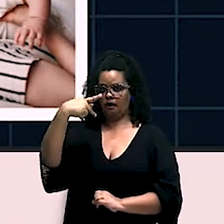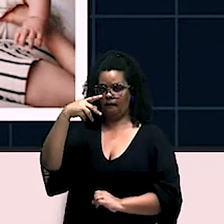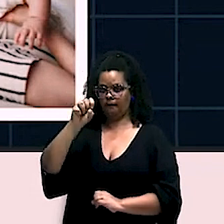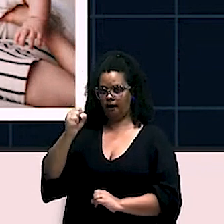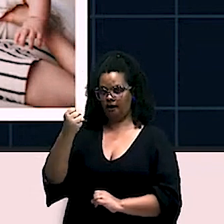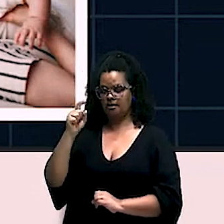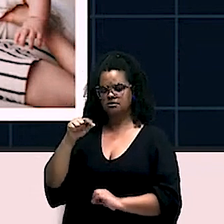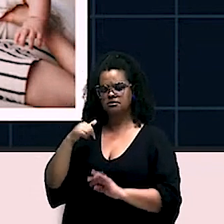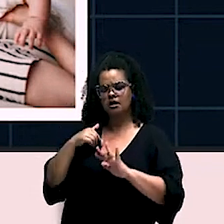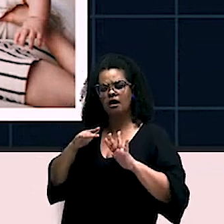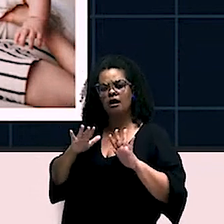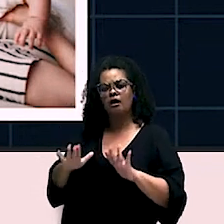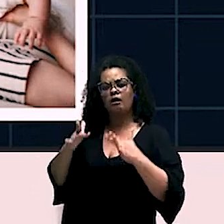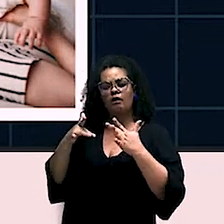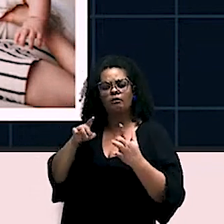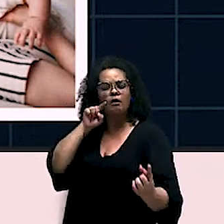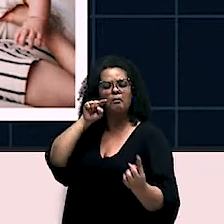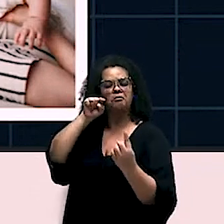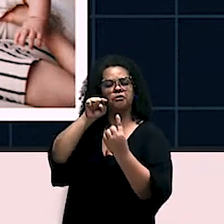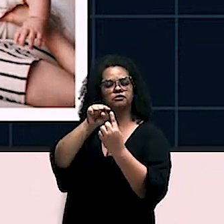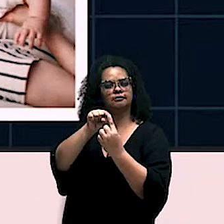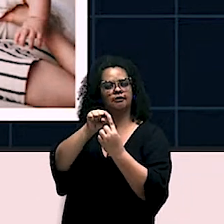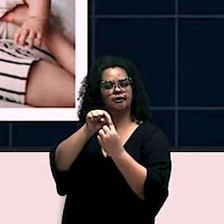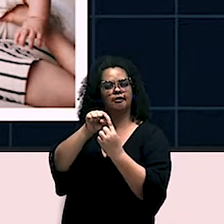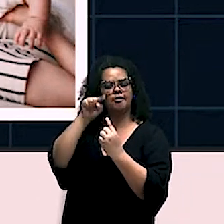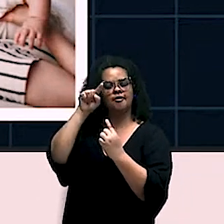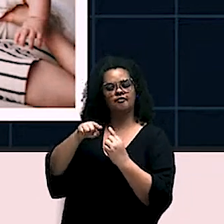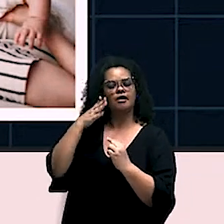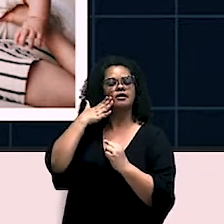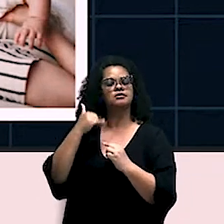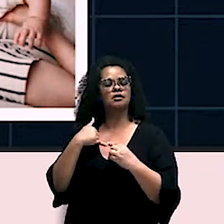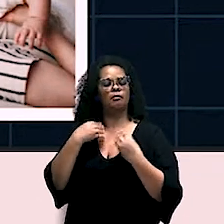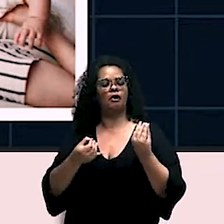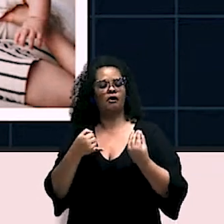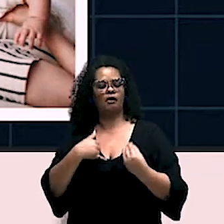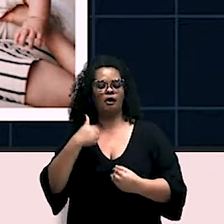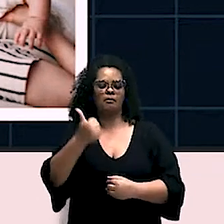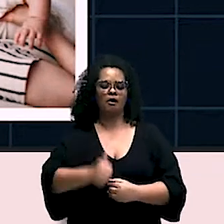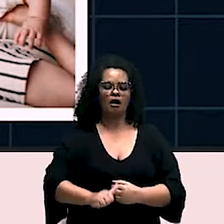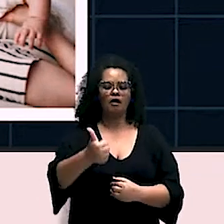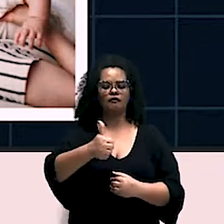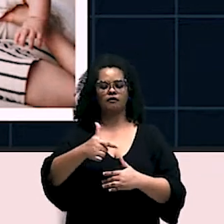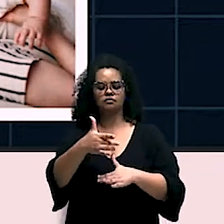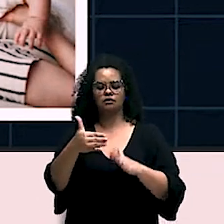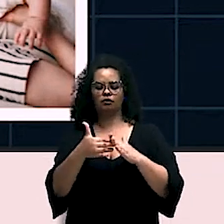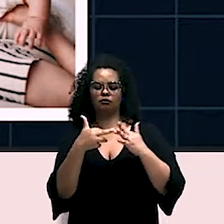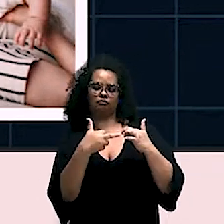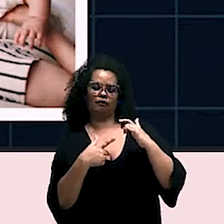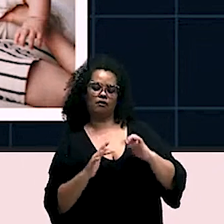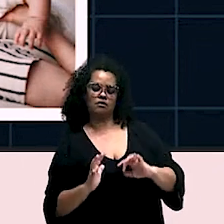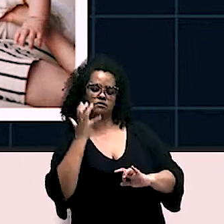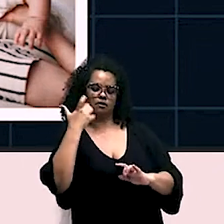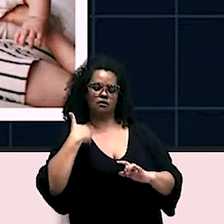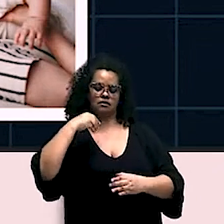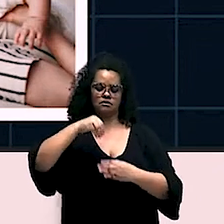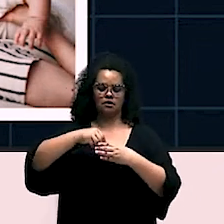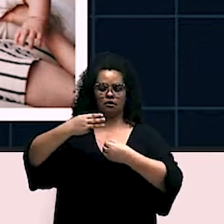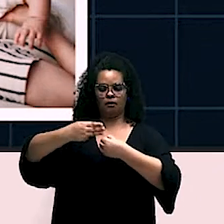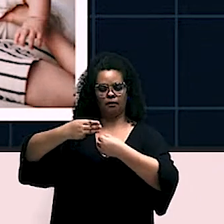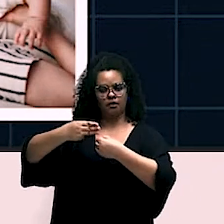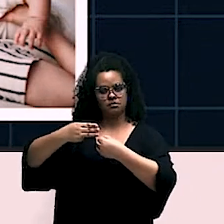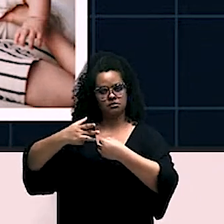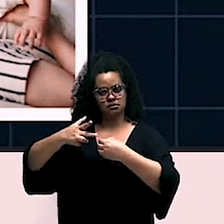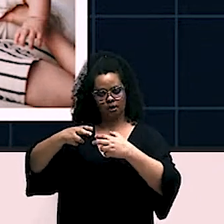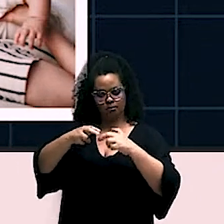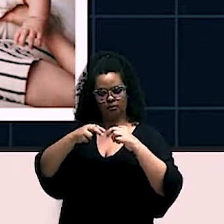ordenada? Avaliar as ações que vêm sendo desenvolvidas na área da atenção à saúde materno-infantil nos municípios, em municípios do